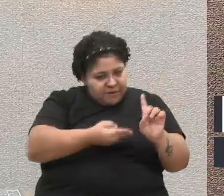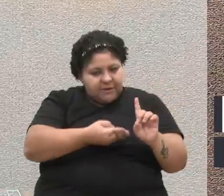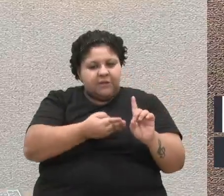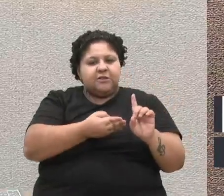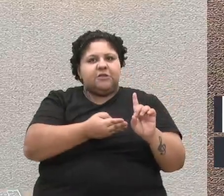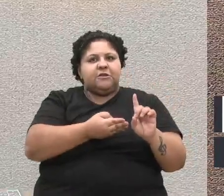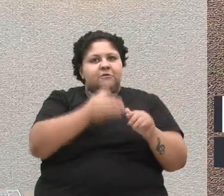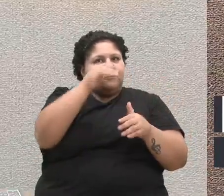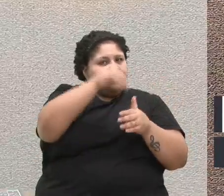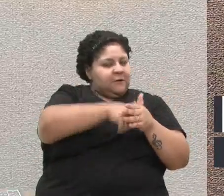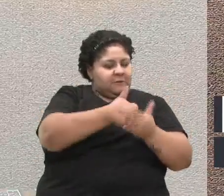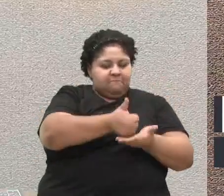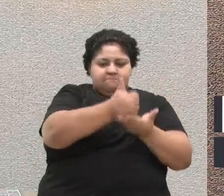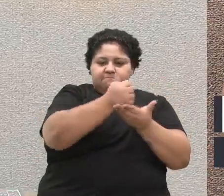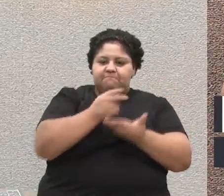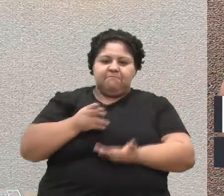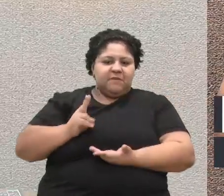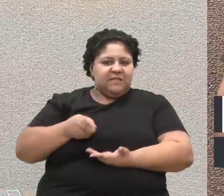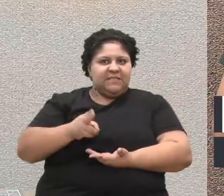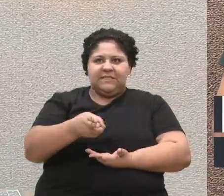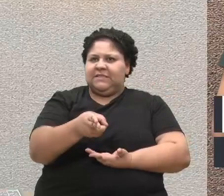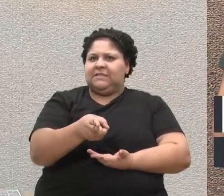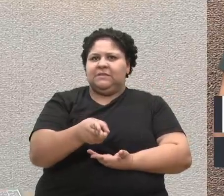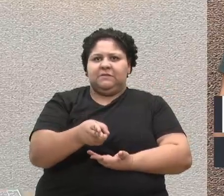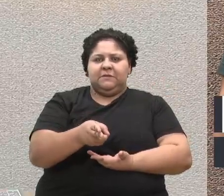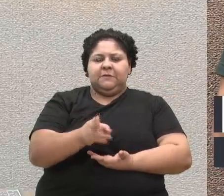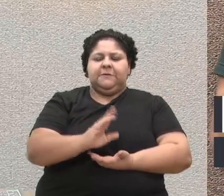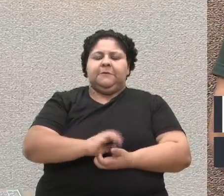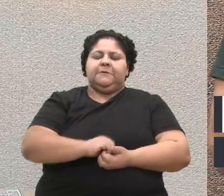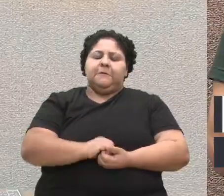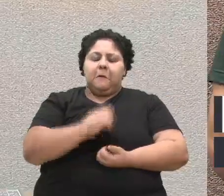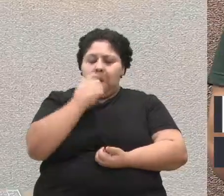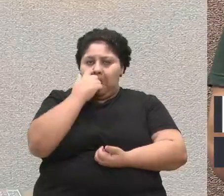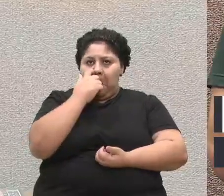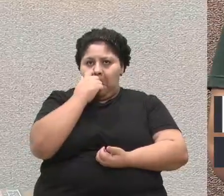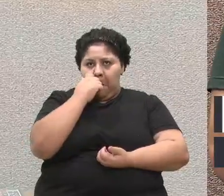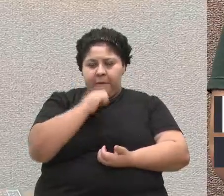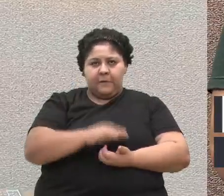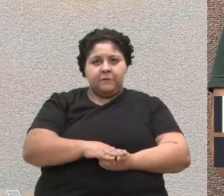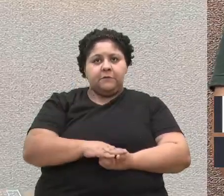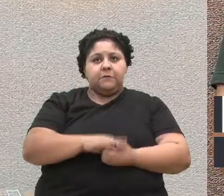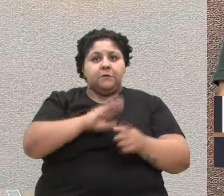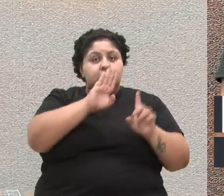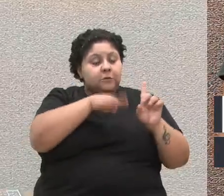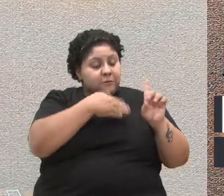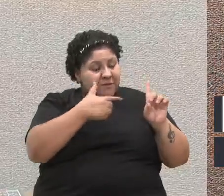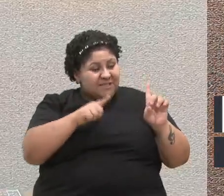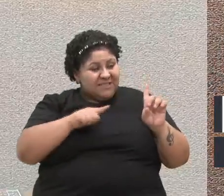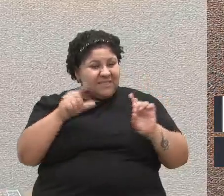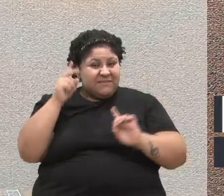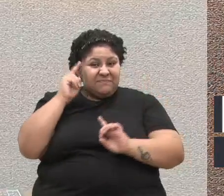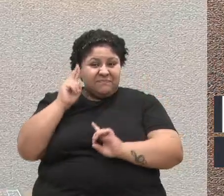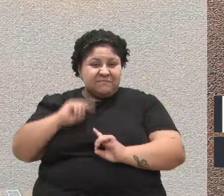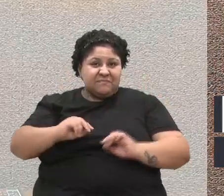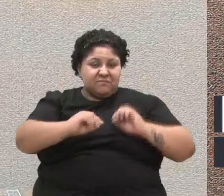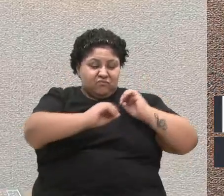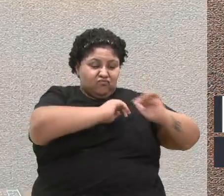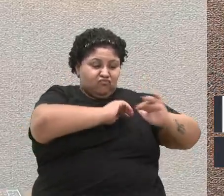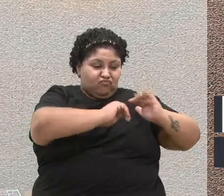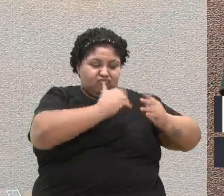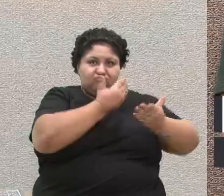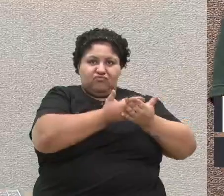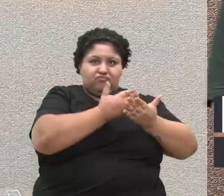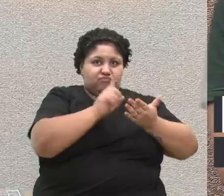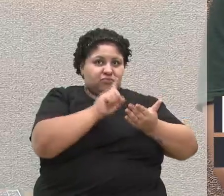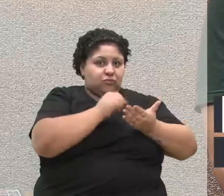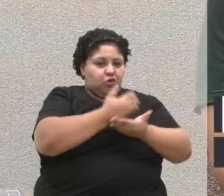favorável. Sempre. Sempre mesmo, né? O Leonir também tem um histórico de movimento estudantil, ele não começou